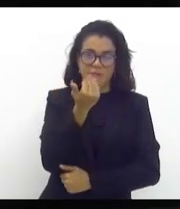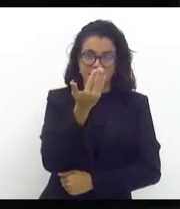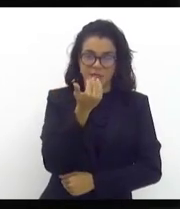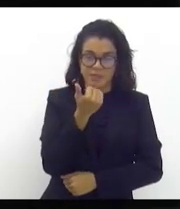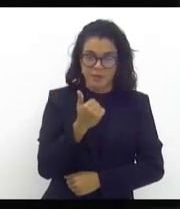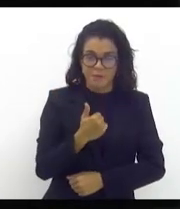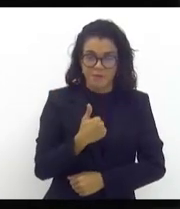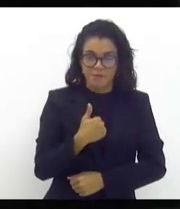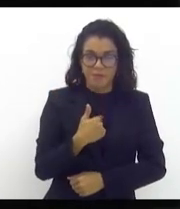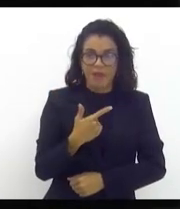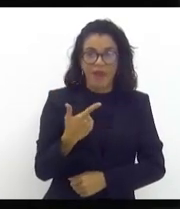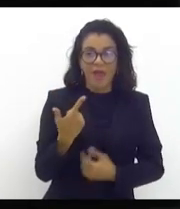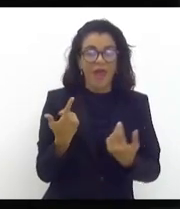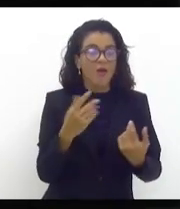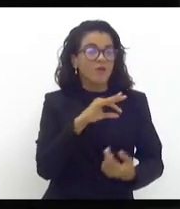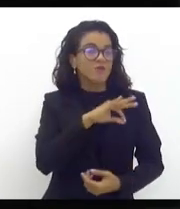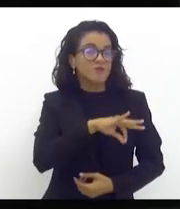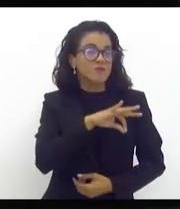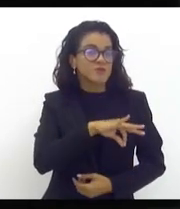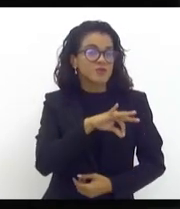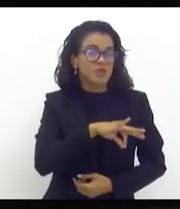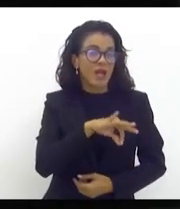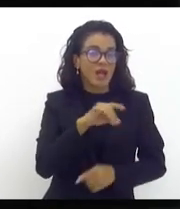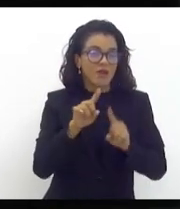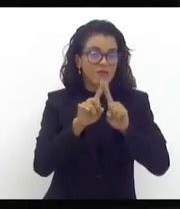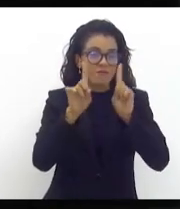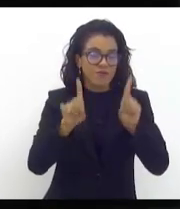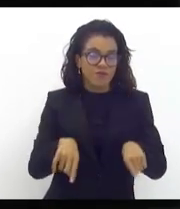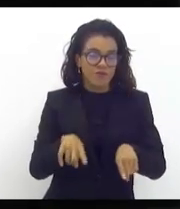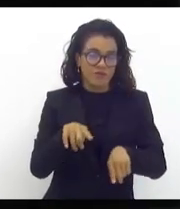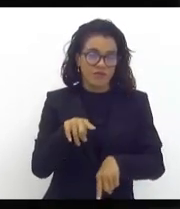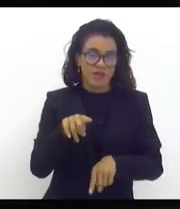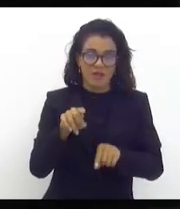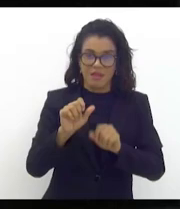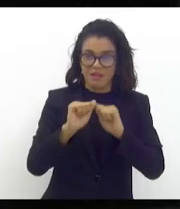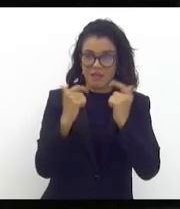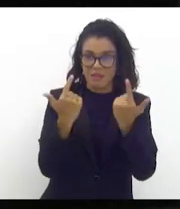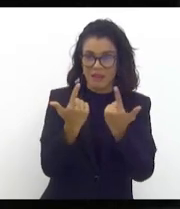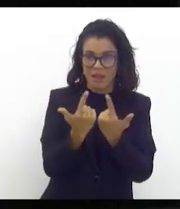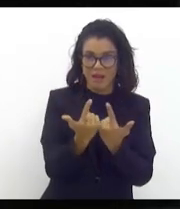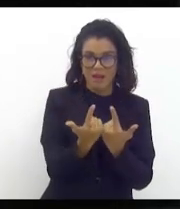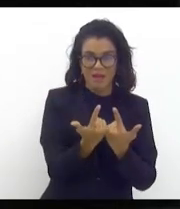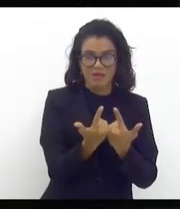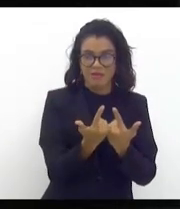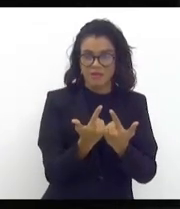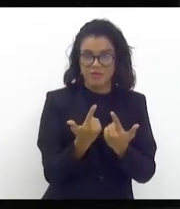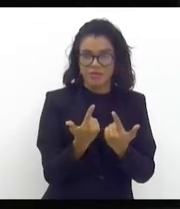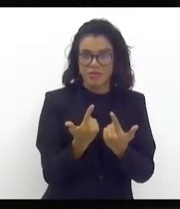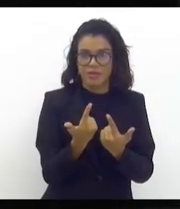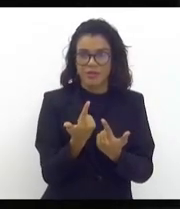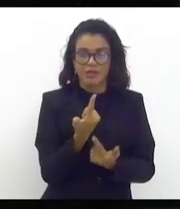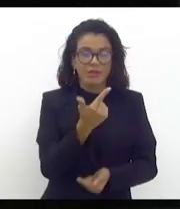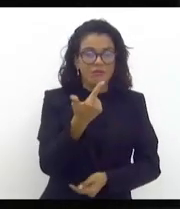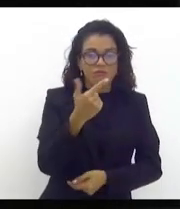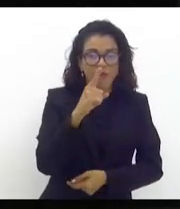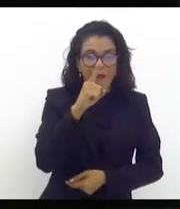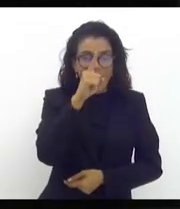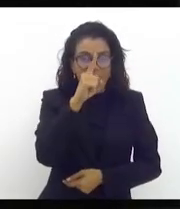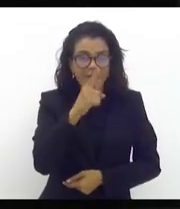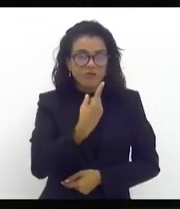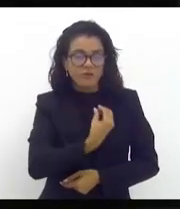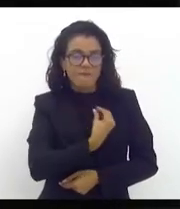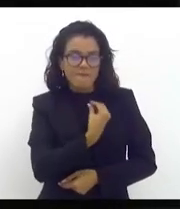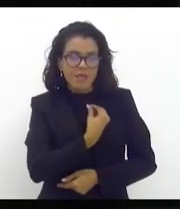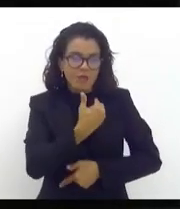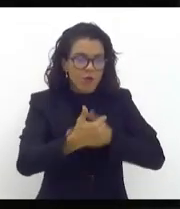estou usando é o salário do servidor da Alerje. Se o servidor da Alerje, que não corre risco, que